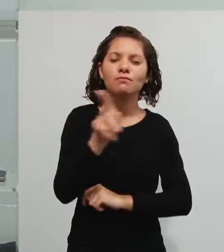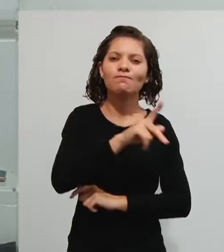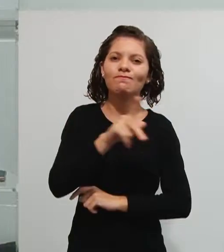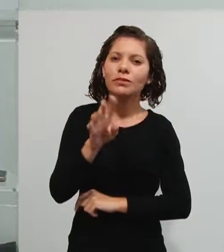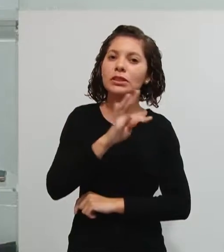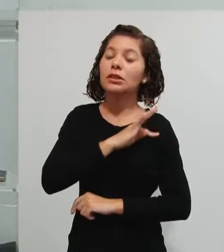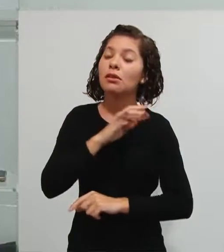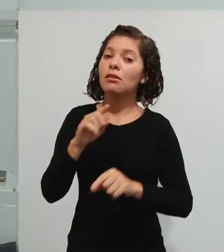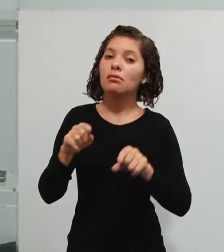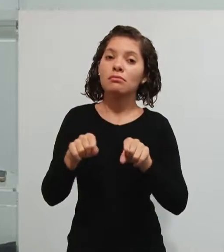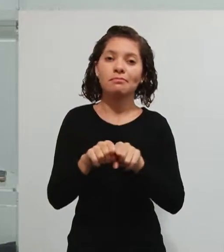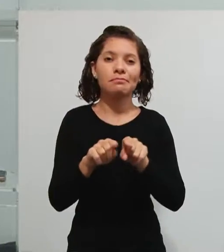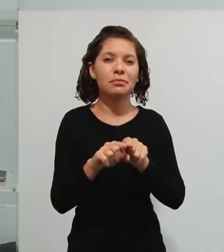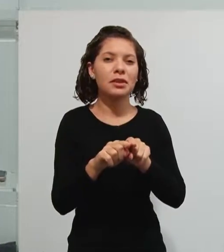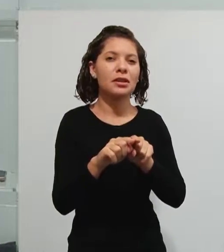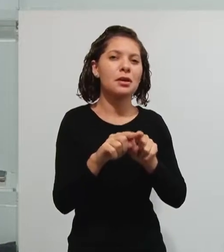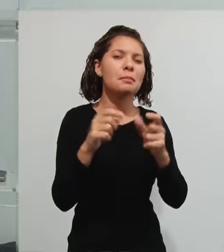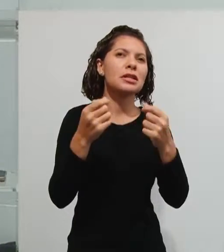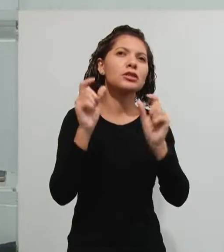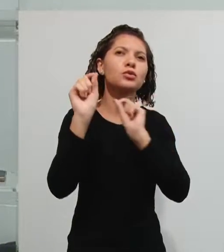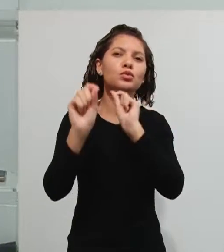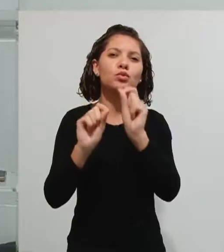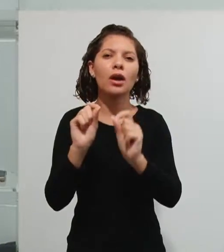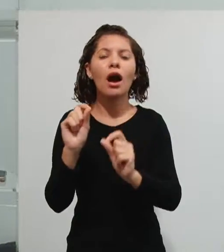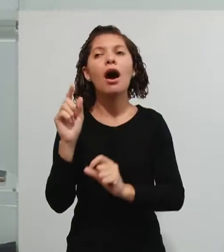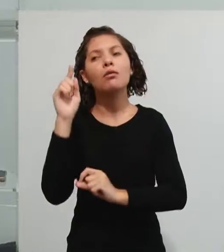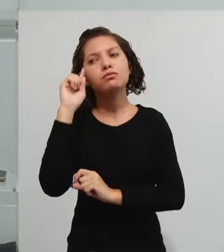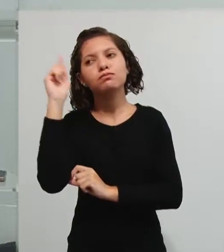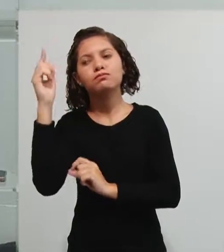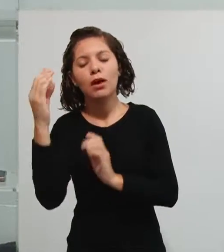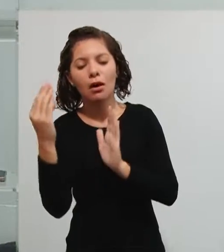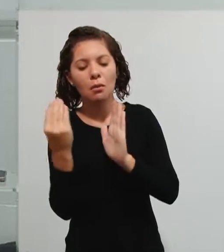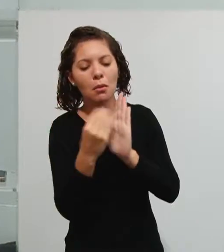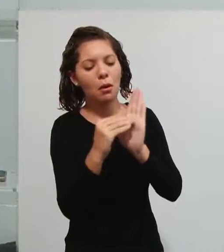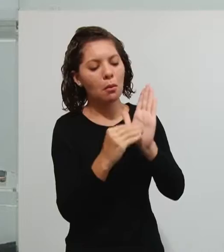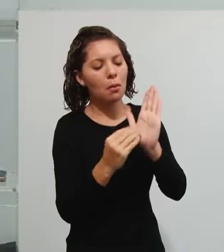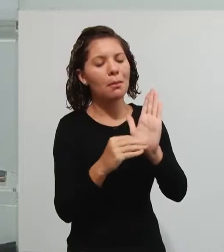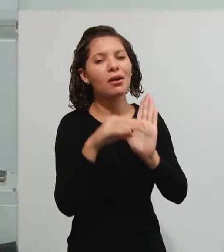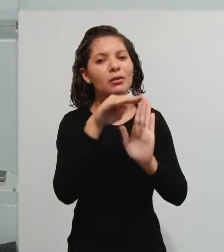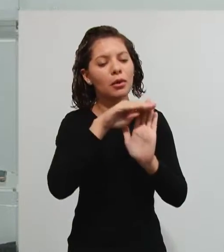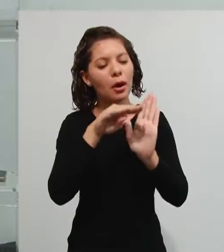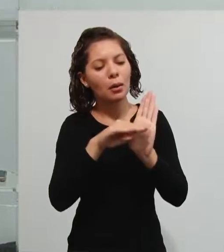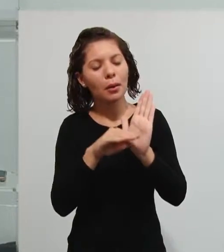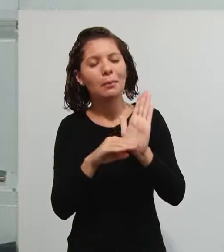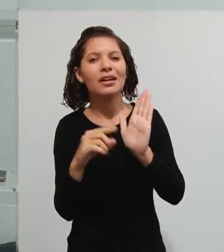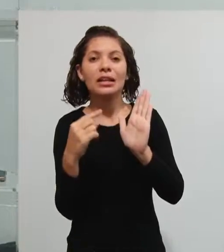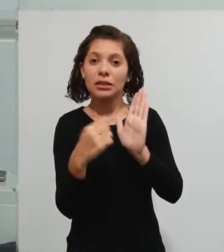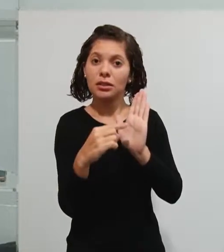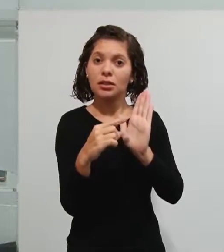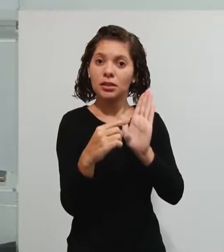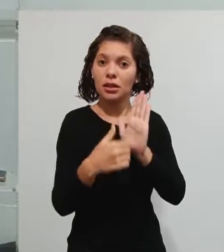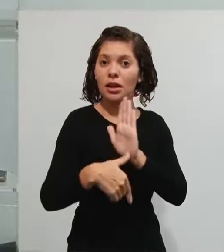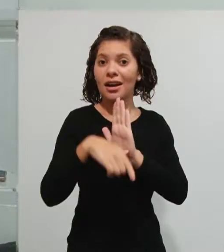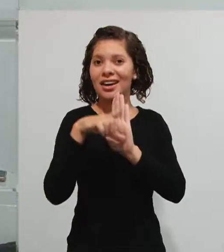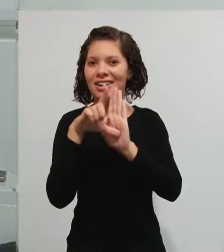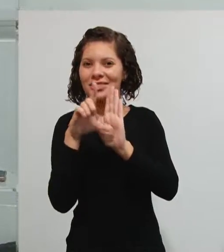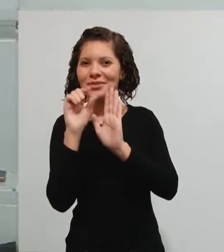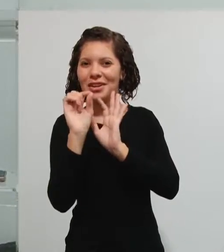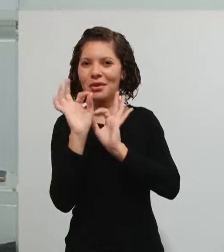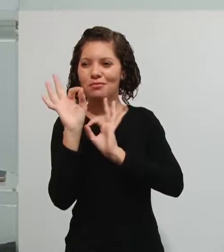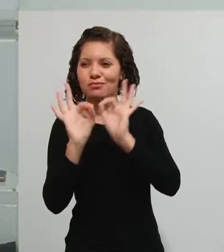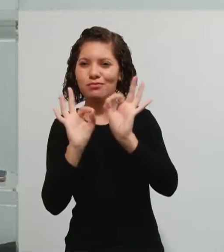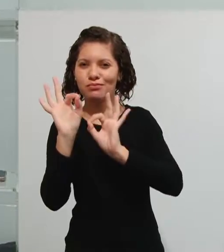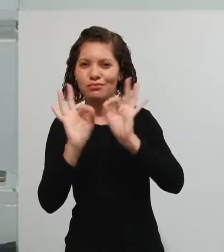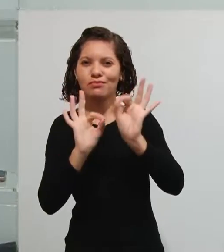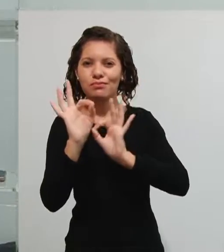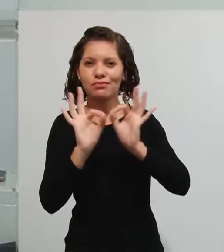de redes, e você vai alocando ali o que você precisa fazer. Essa alocação, ela vai estar para um temporal